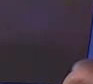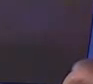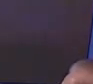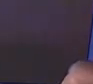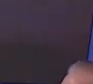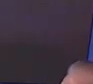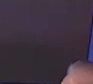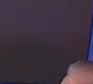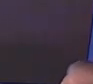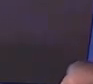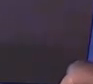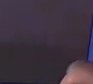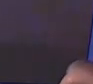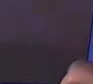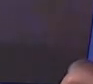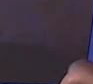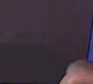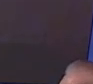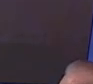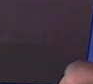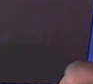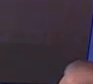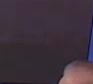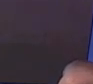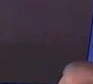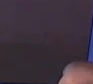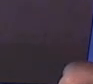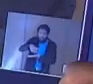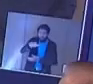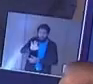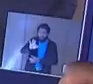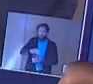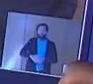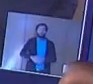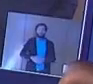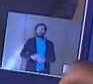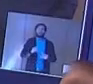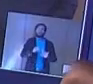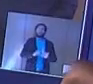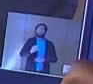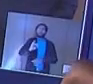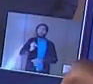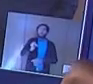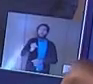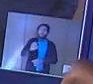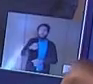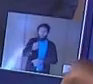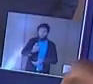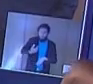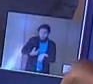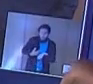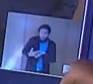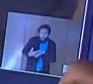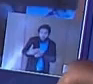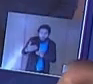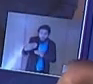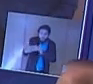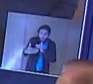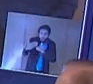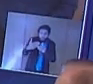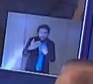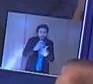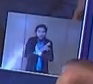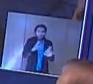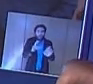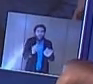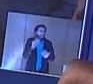mandantes, Vivian. Super importante isso que você acabou de falar. A gente volta nisso já já. Eu só queria pingar com a Heloísa, porque começou a coletiva.